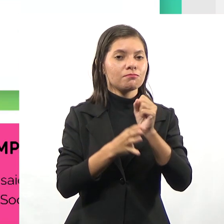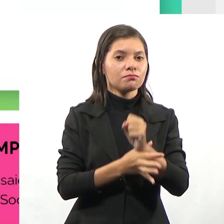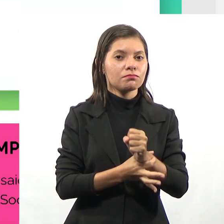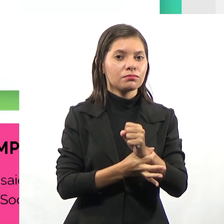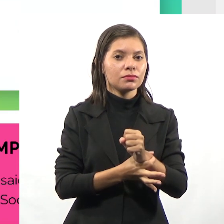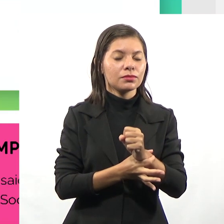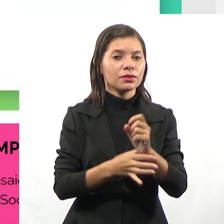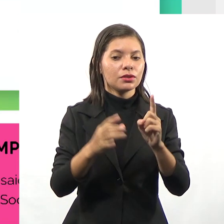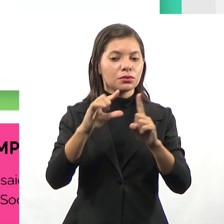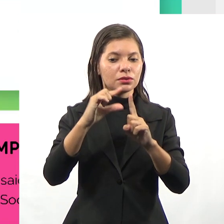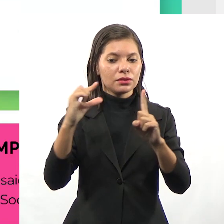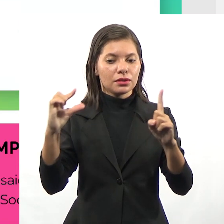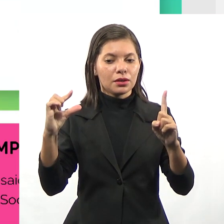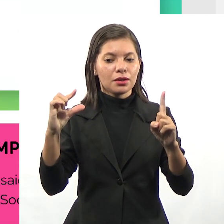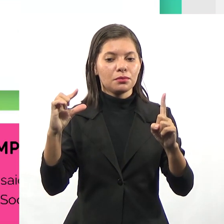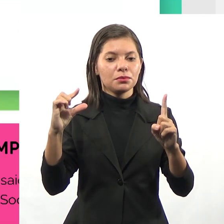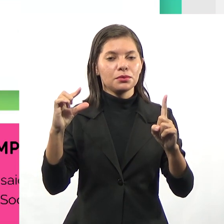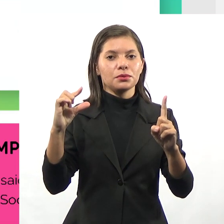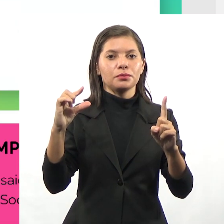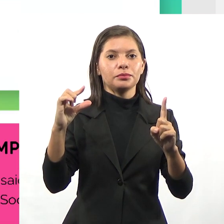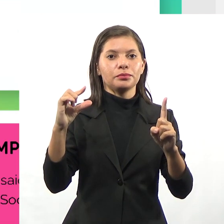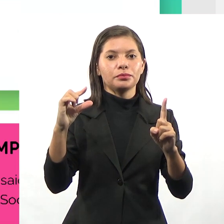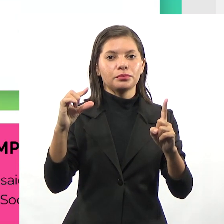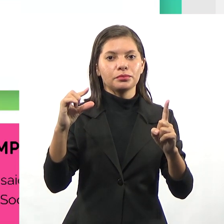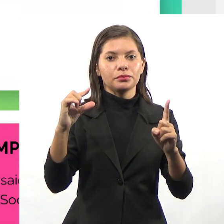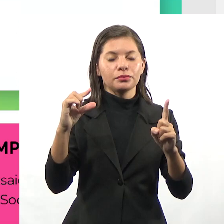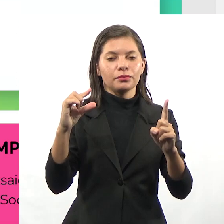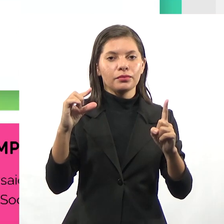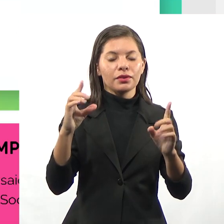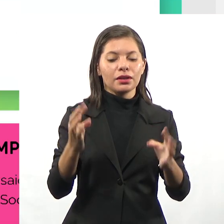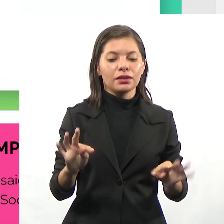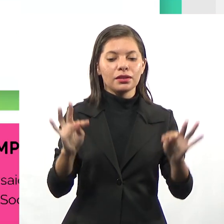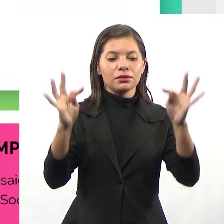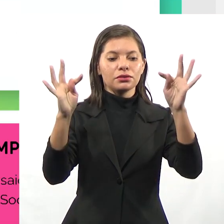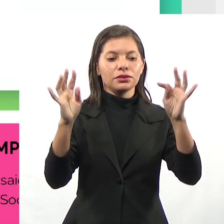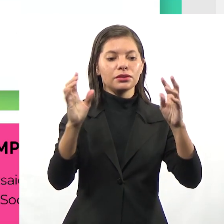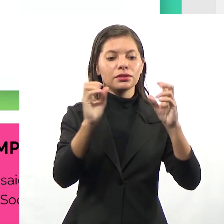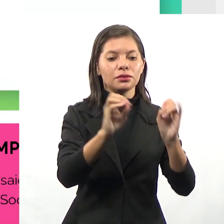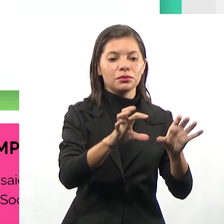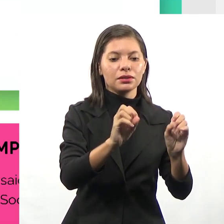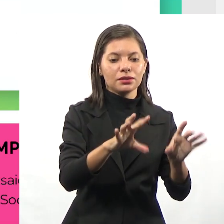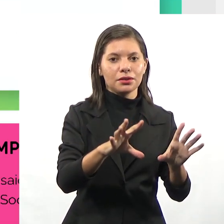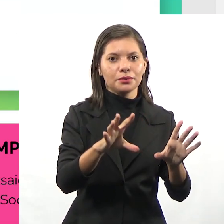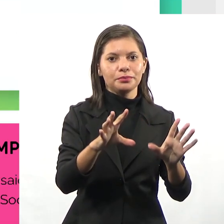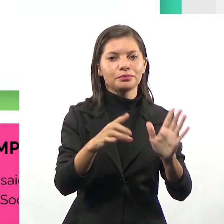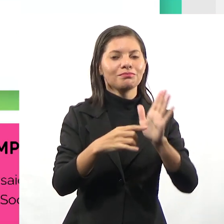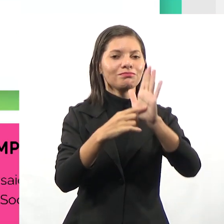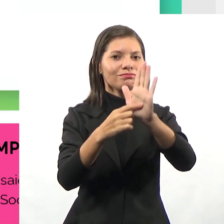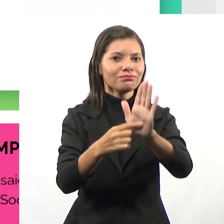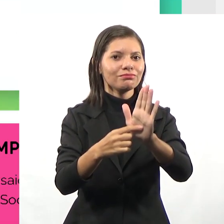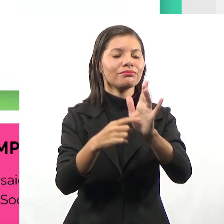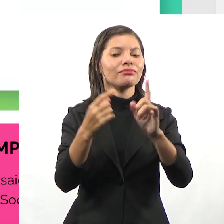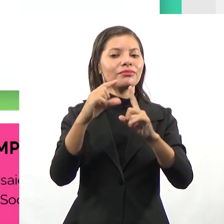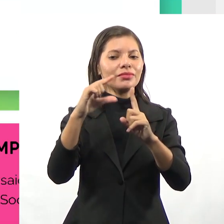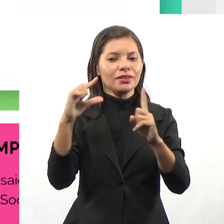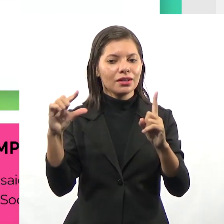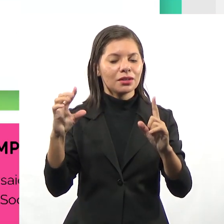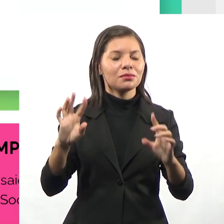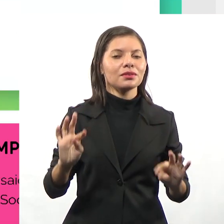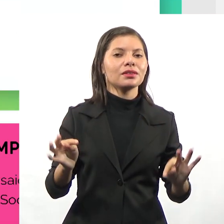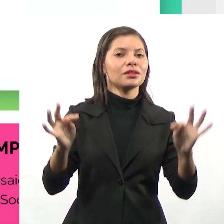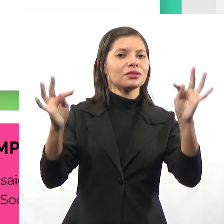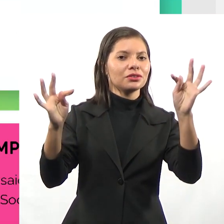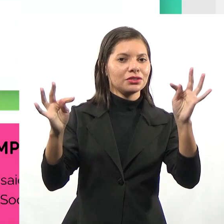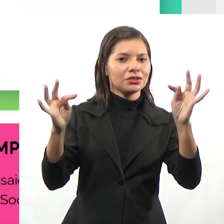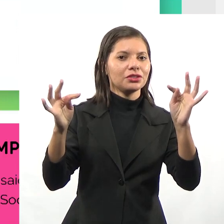termos buscados apareçam ambos os termos. Se eu coloco tecnologia and educação, vai ter que aparecer o